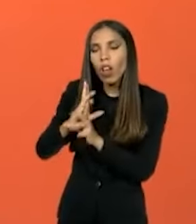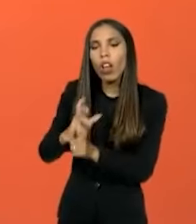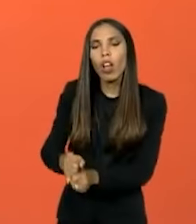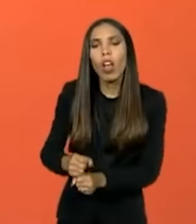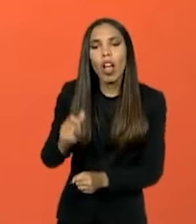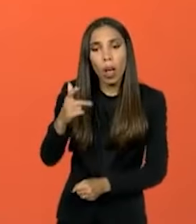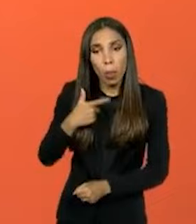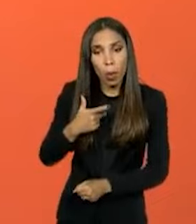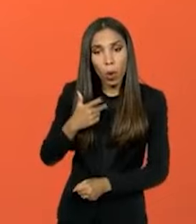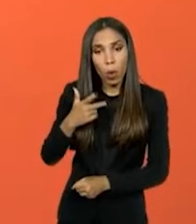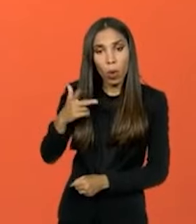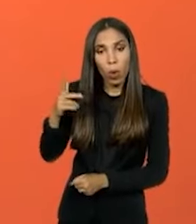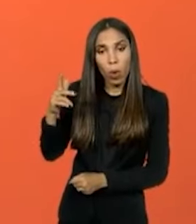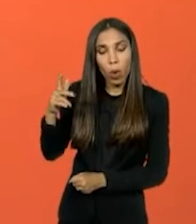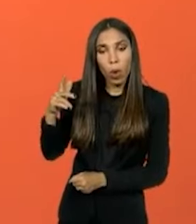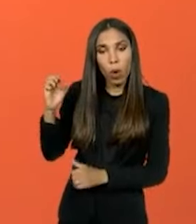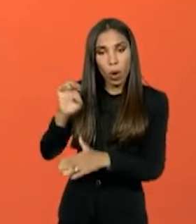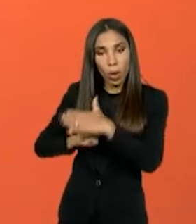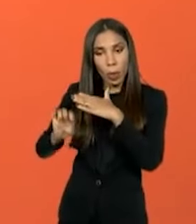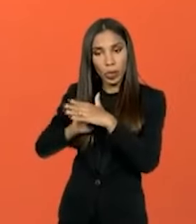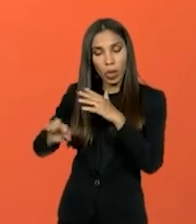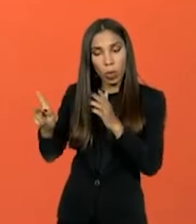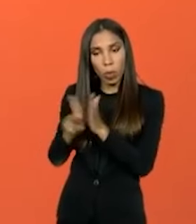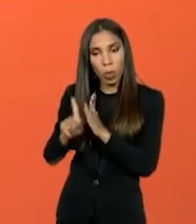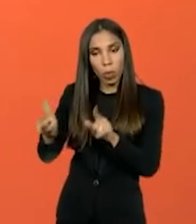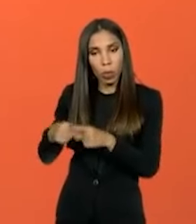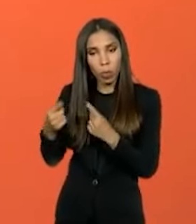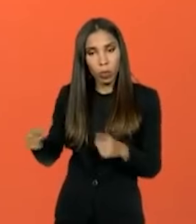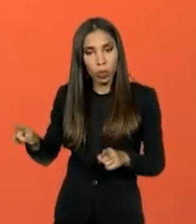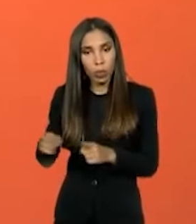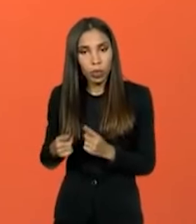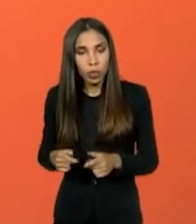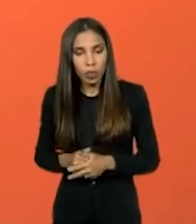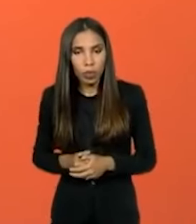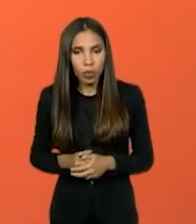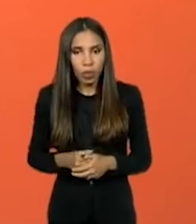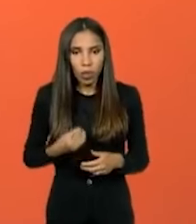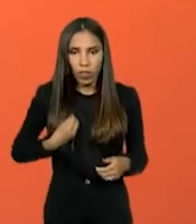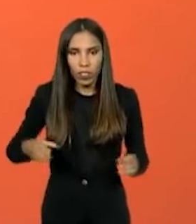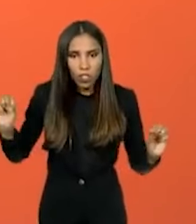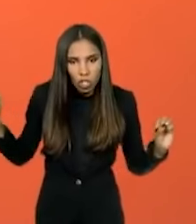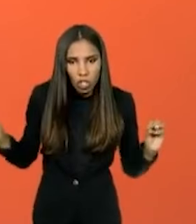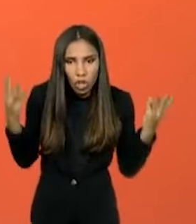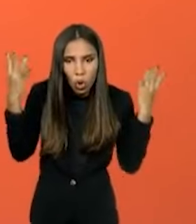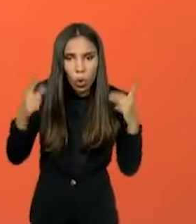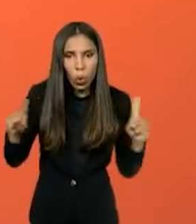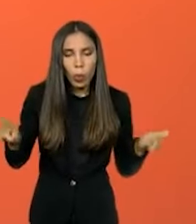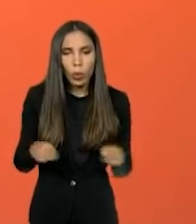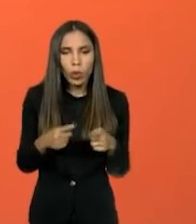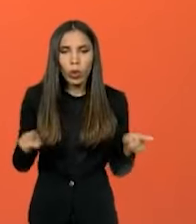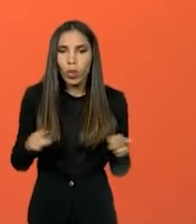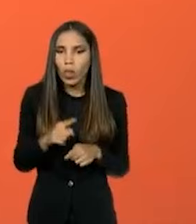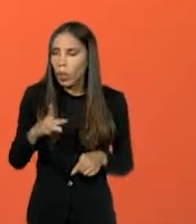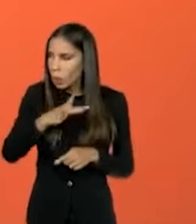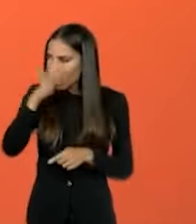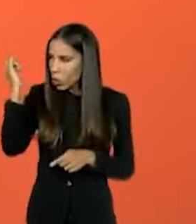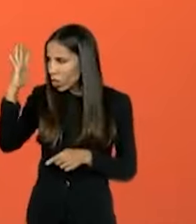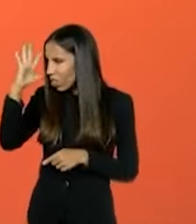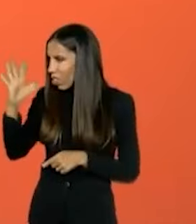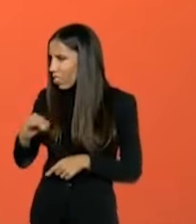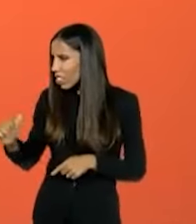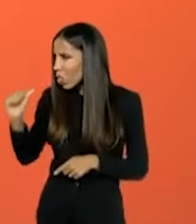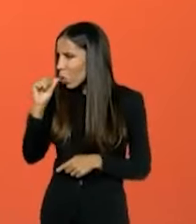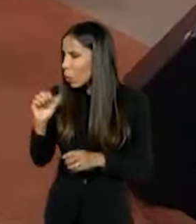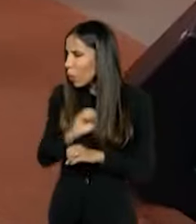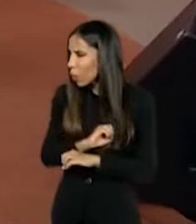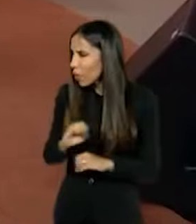Rafa a vida toda o Rafa ele ele é empresário musical né então vive em show música aí as pessoas não entendiam você não bebe